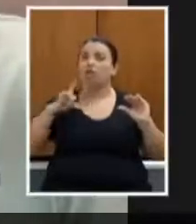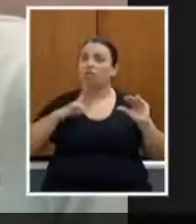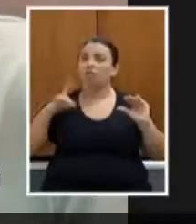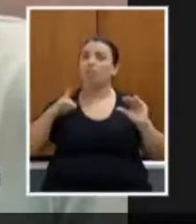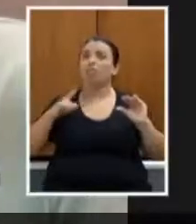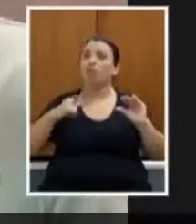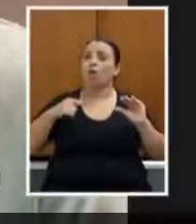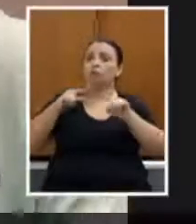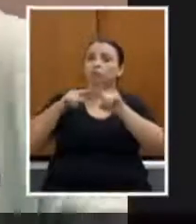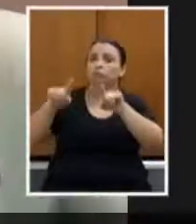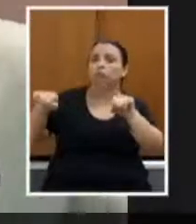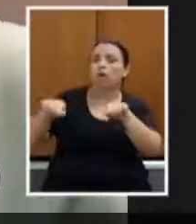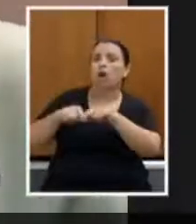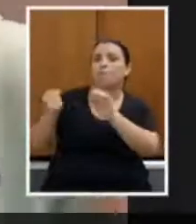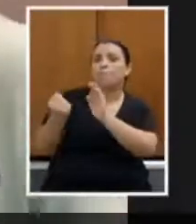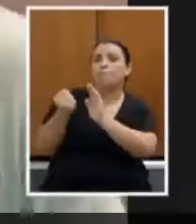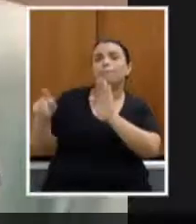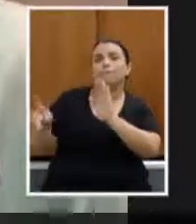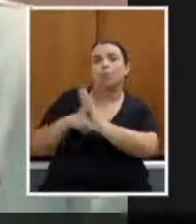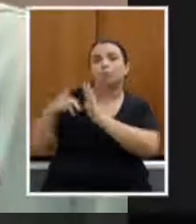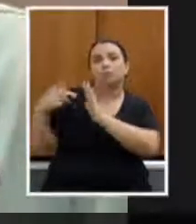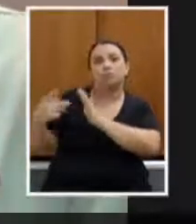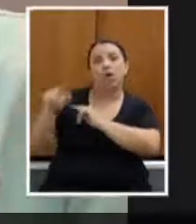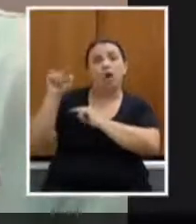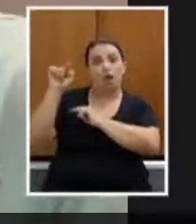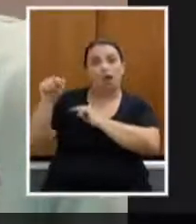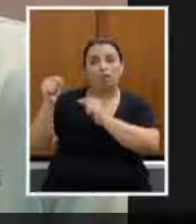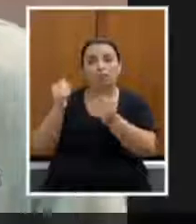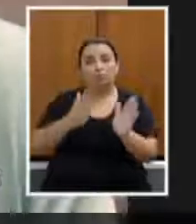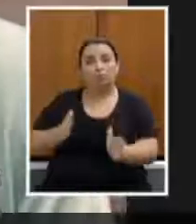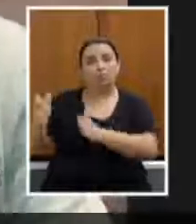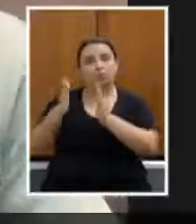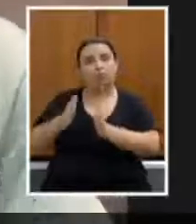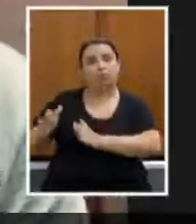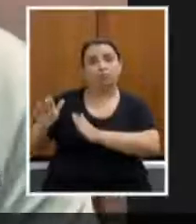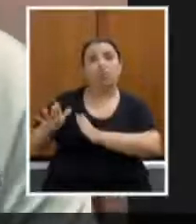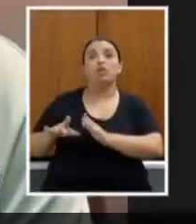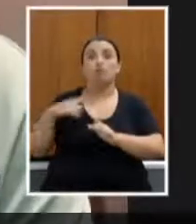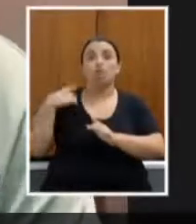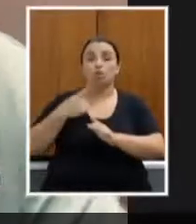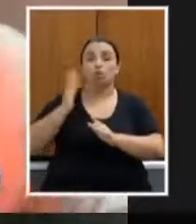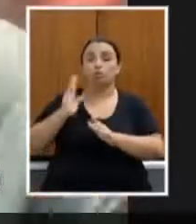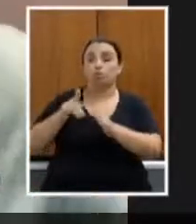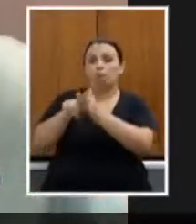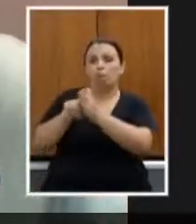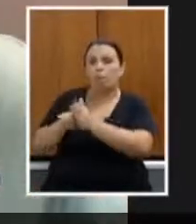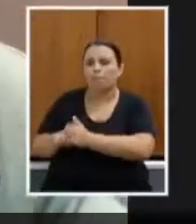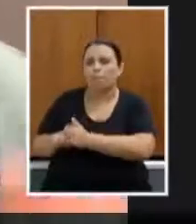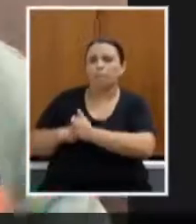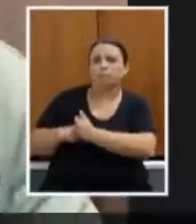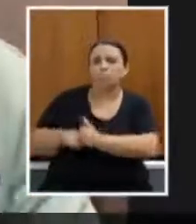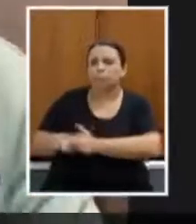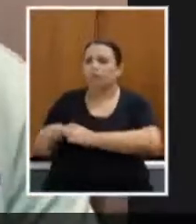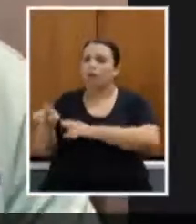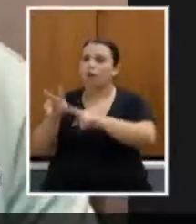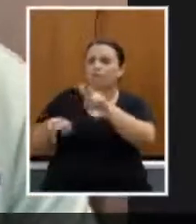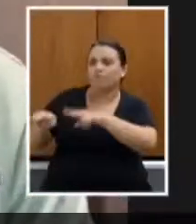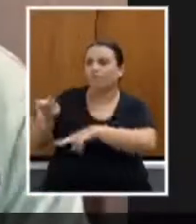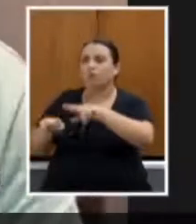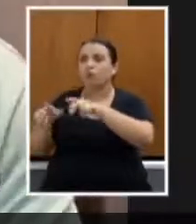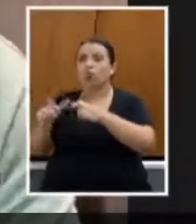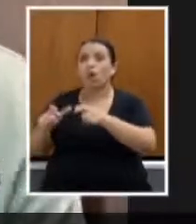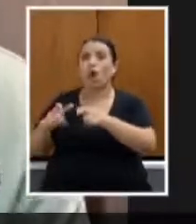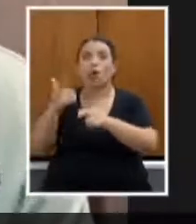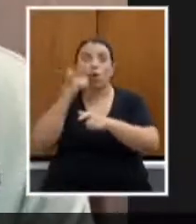produtiva. Depois de estudo, novas demarcações, nós conseguimos criar o parque e manter o trabalho,